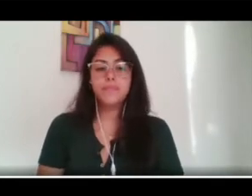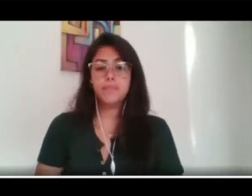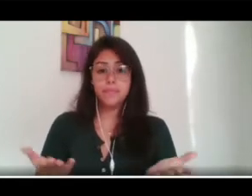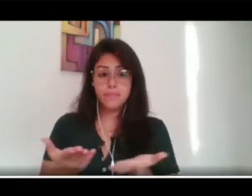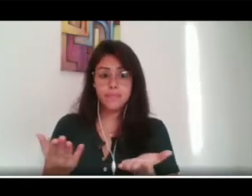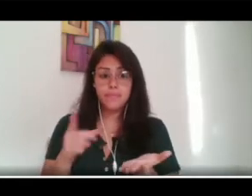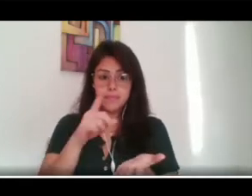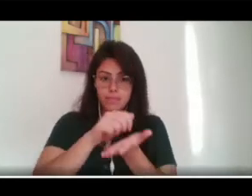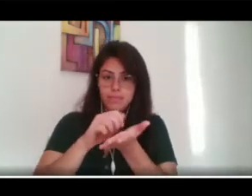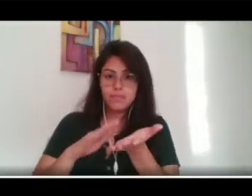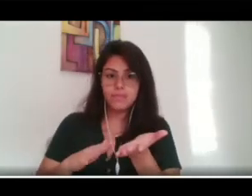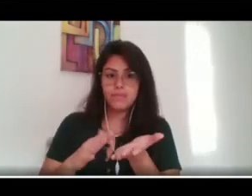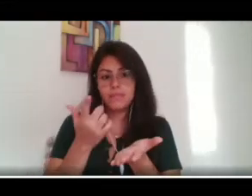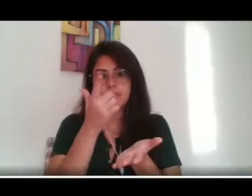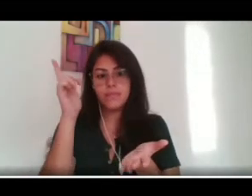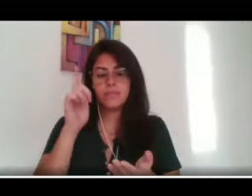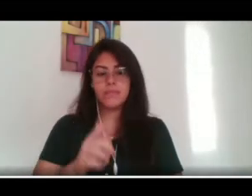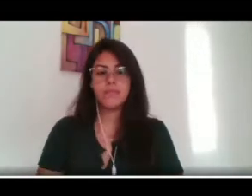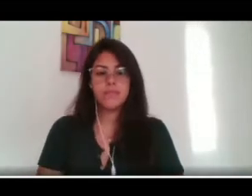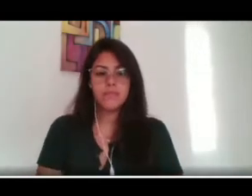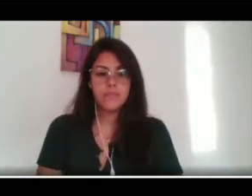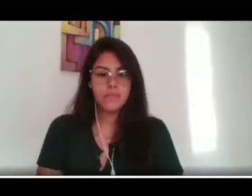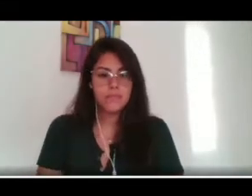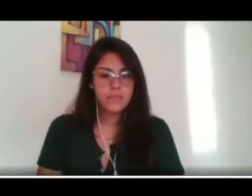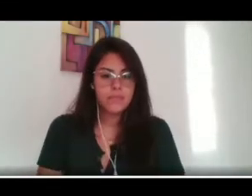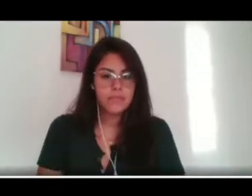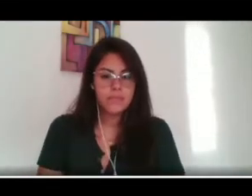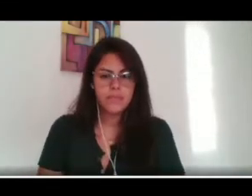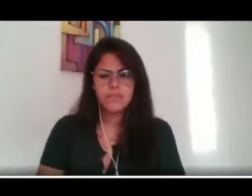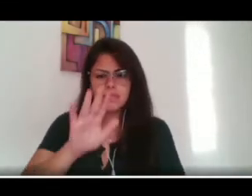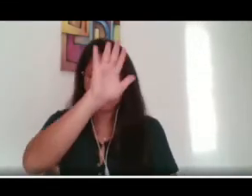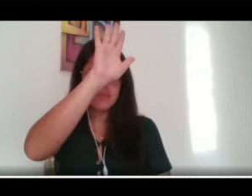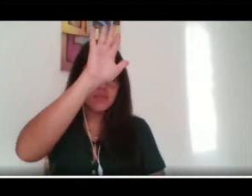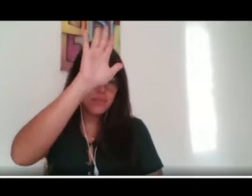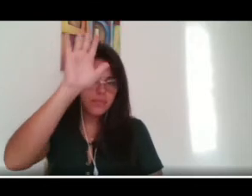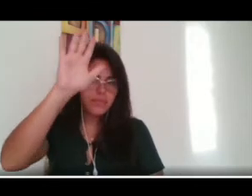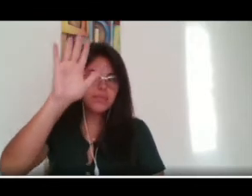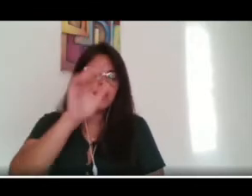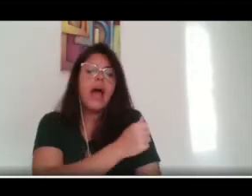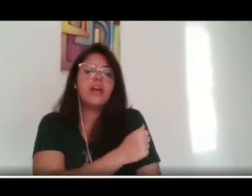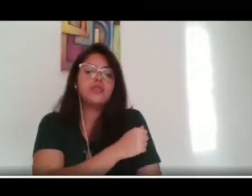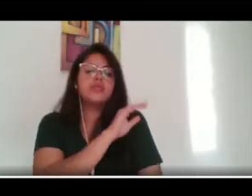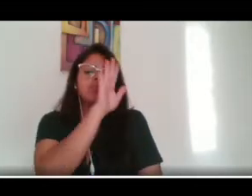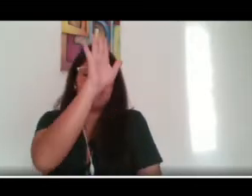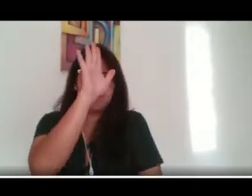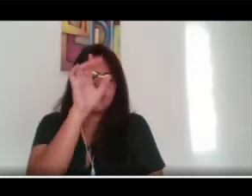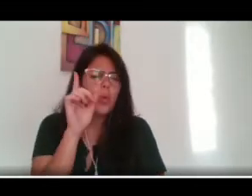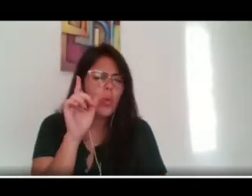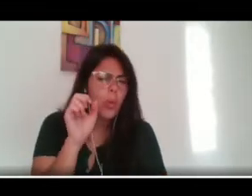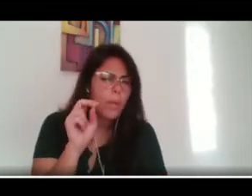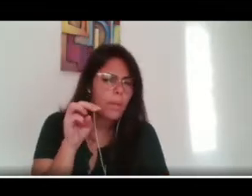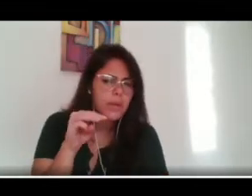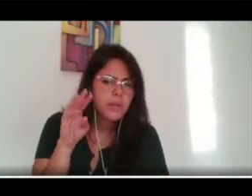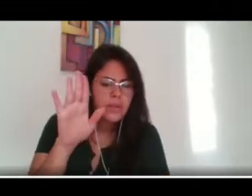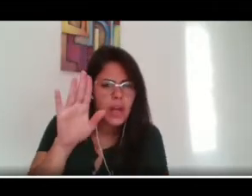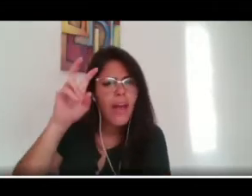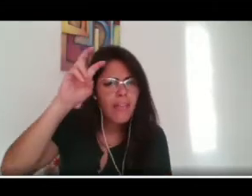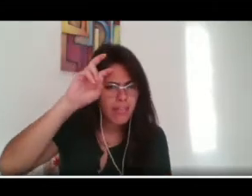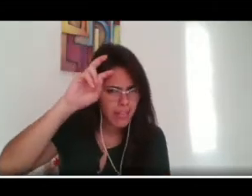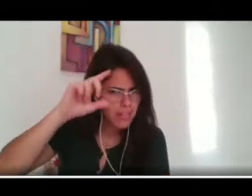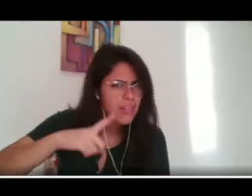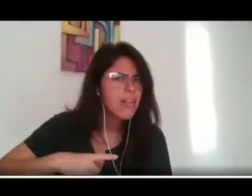Ô, professora, só um minutinho. Quinta-feira vai ter aula, não vai? Quinta-feira?